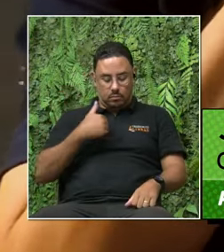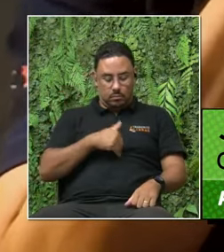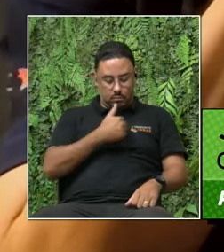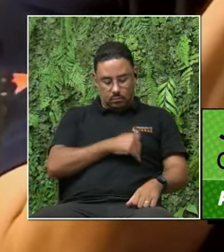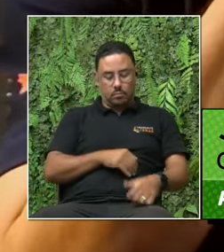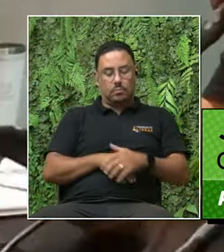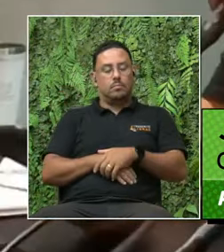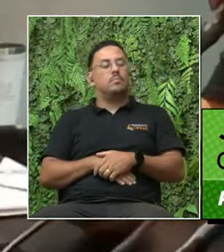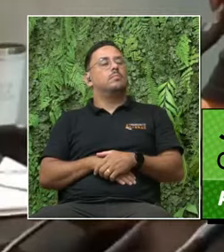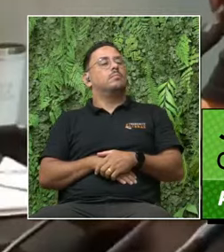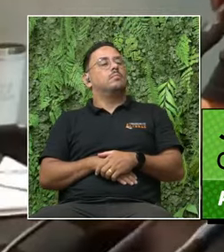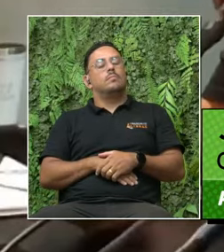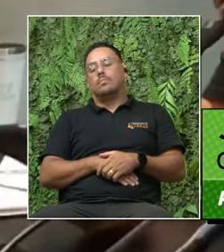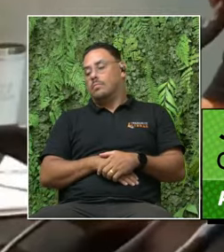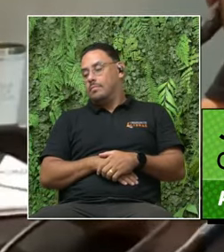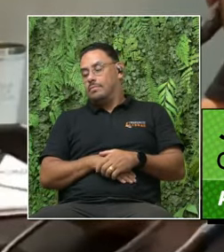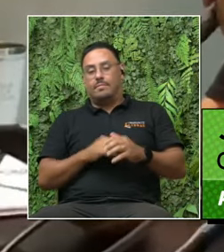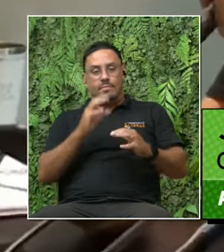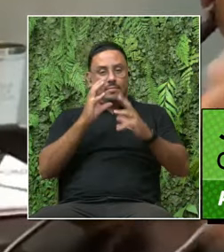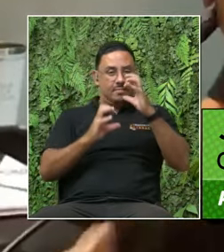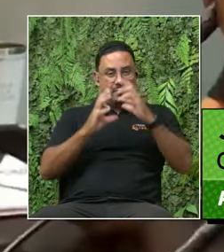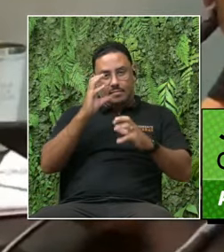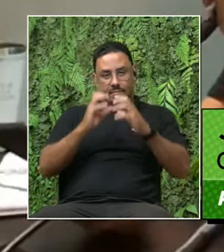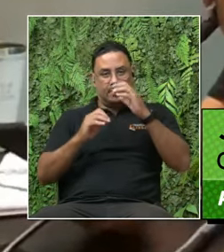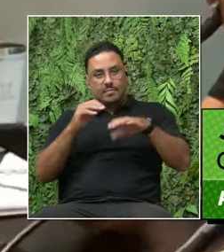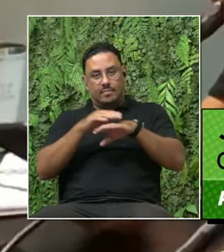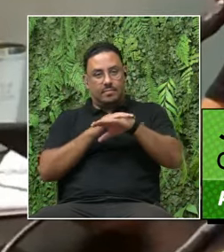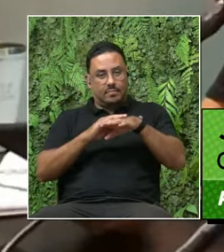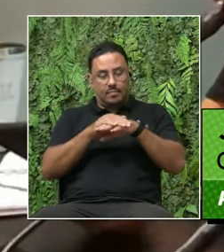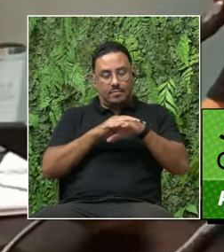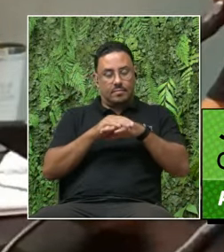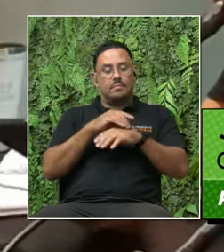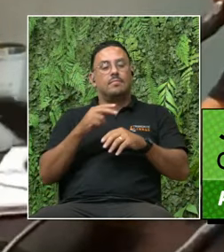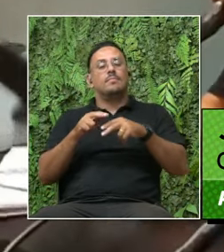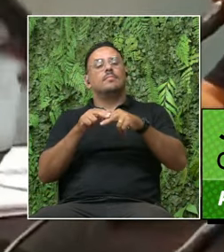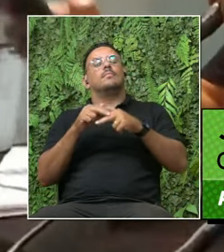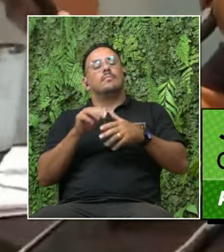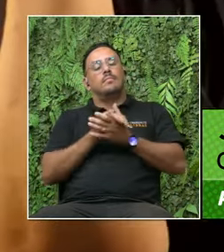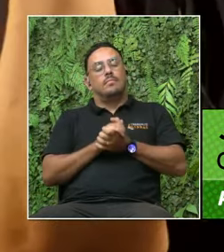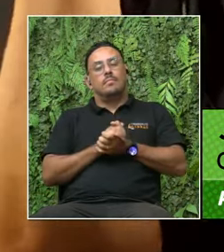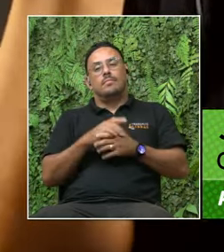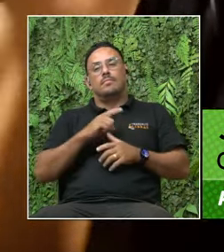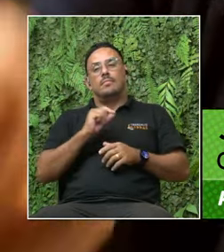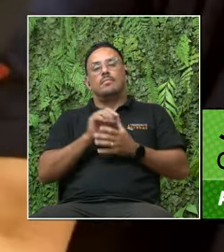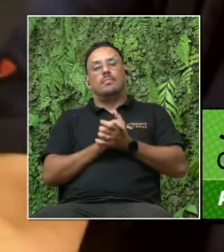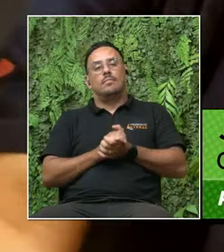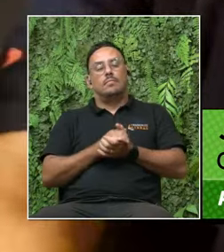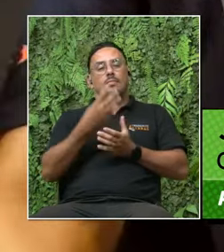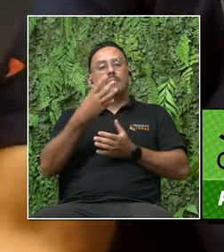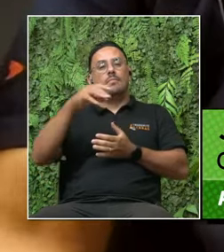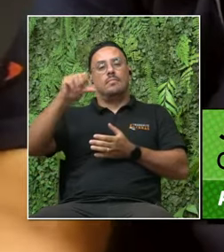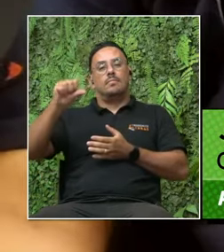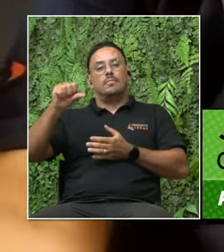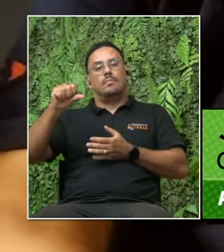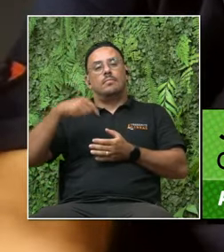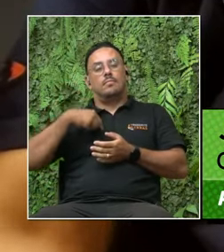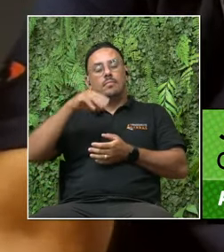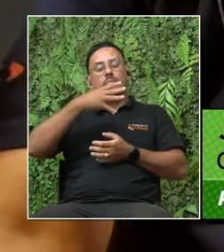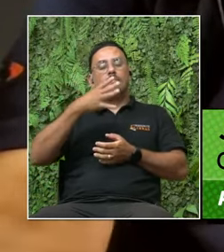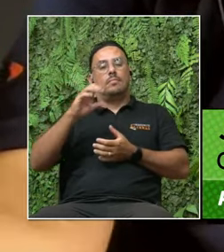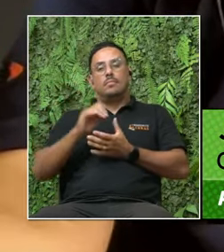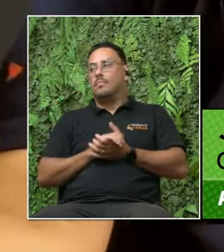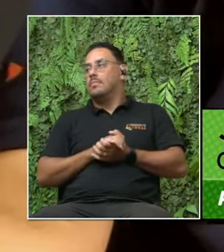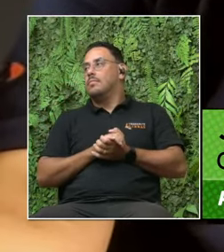não gosta o problema é seu eu gosto e eu faço questão de atlet ganhar campeonato mineir por isso que nós temos por isso que nós temos 49 ou vocês tem 40 bri